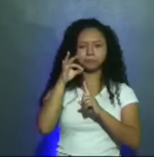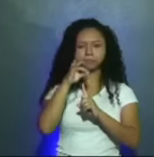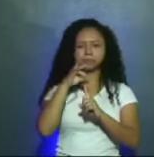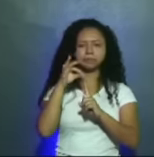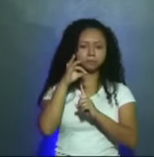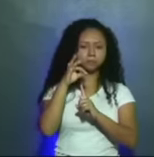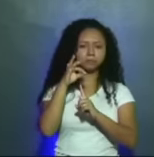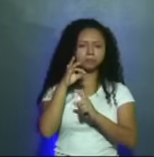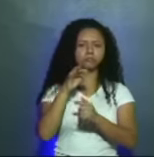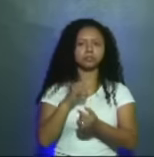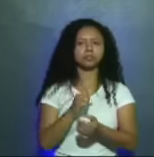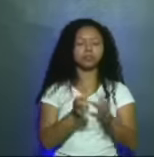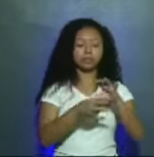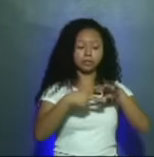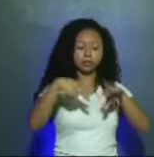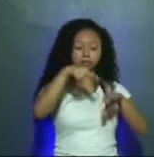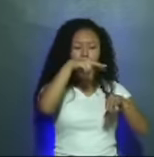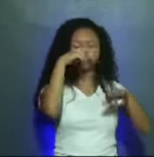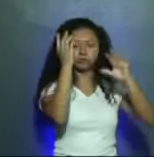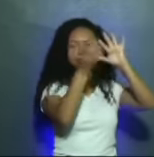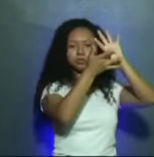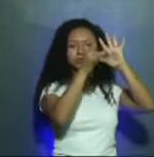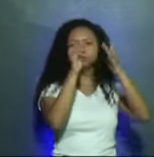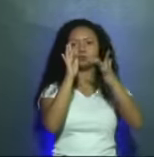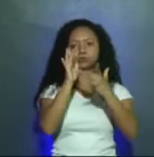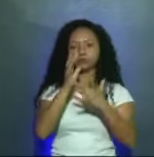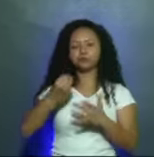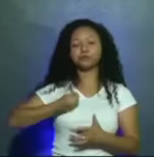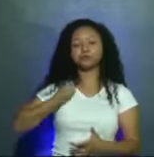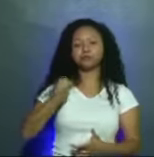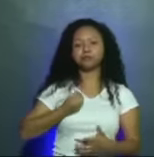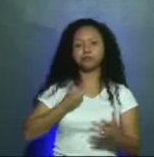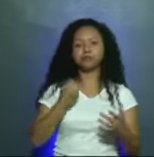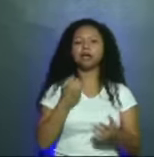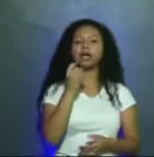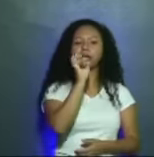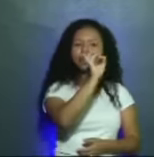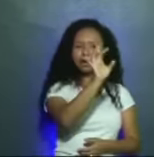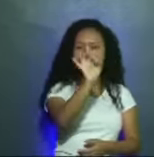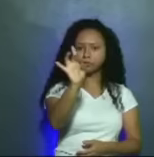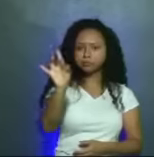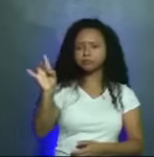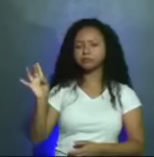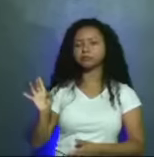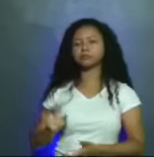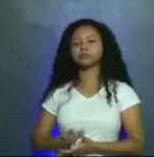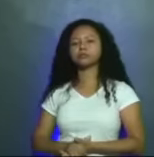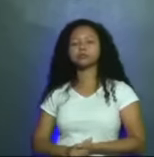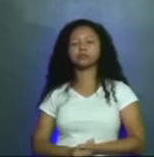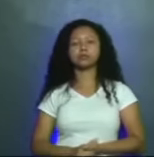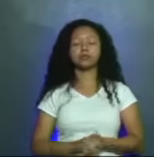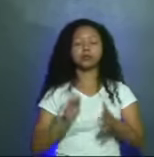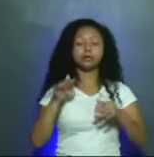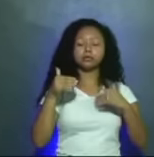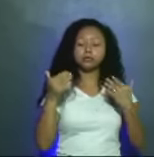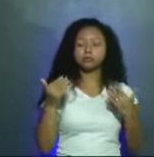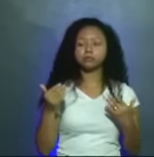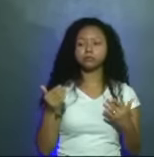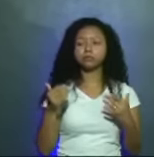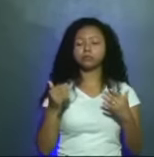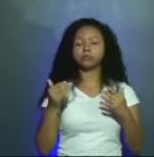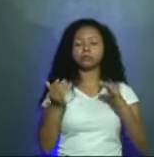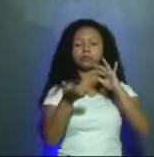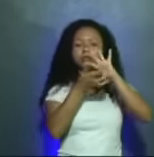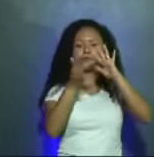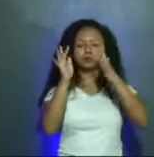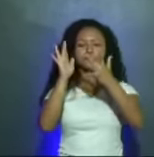O mesmo Espírito que ressuscitou Jesus está em nós. Então, quando Jesus ressuscitou, Ele venceu toda